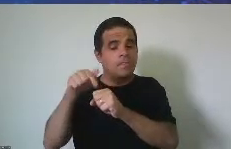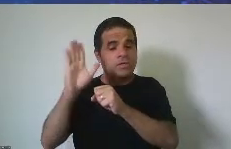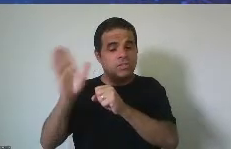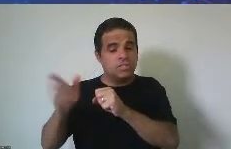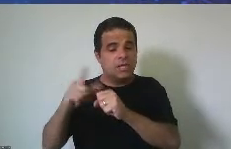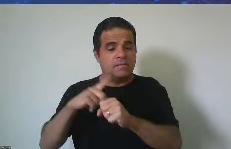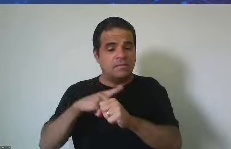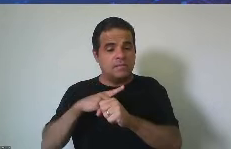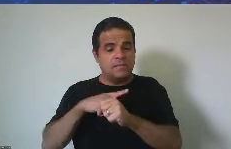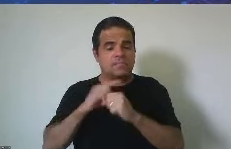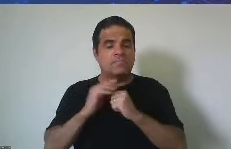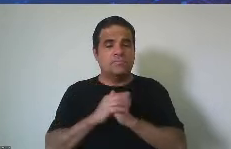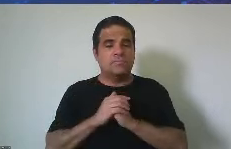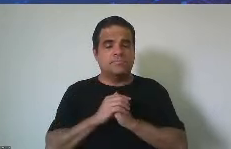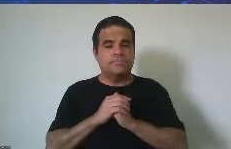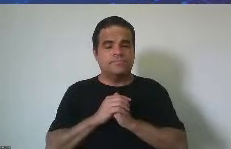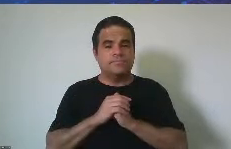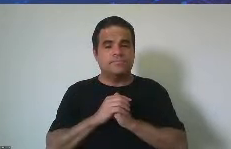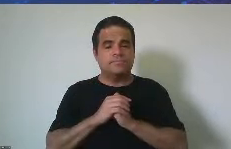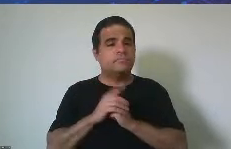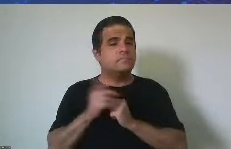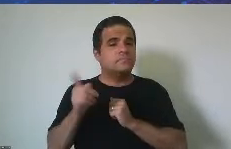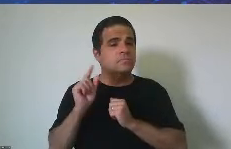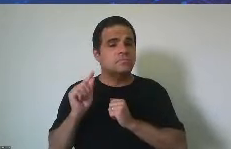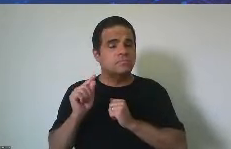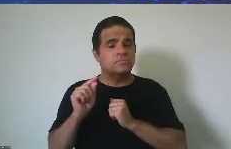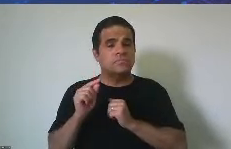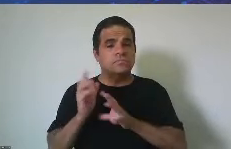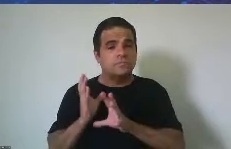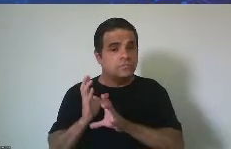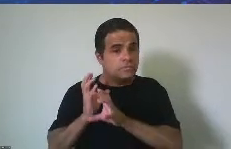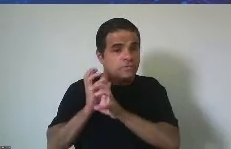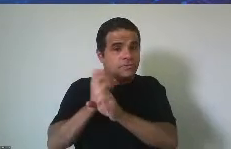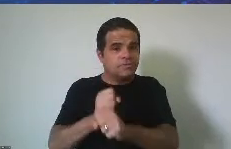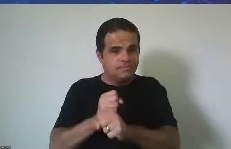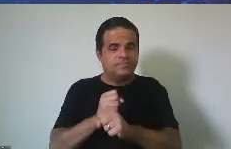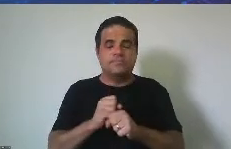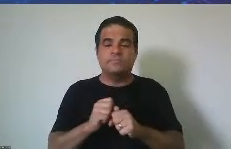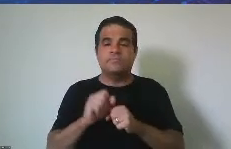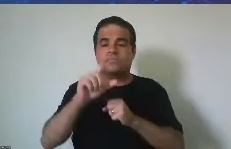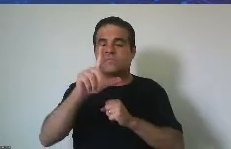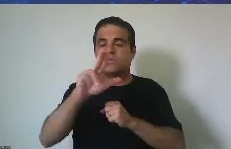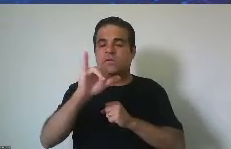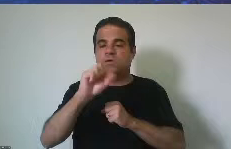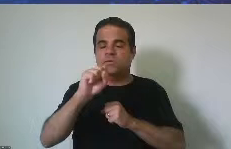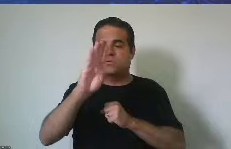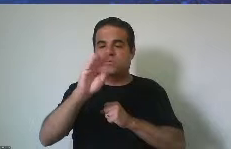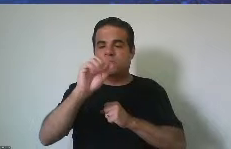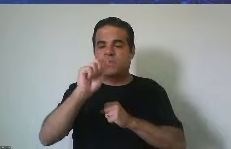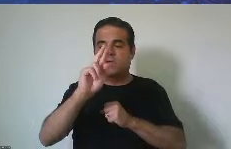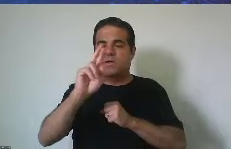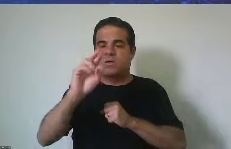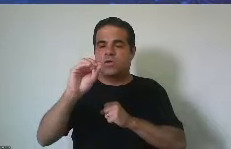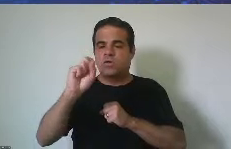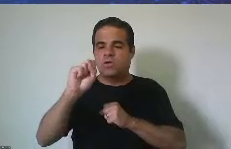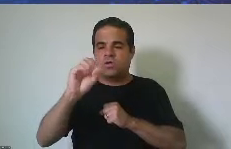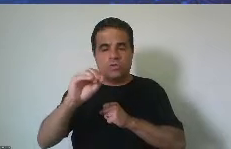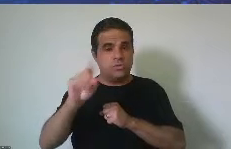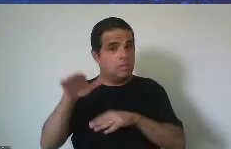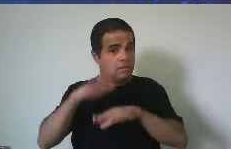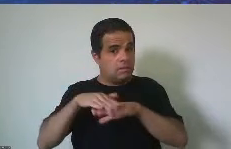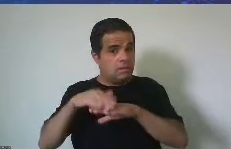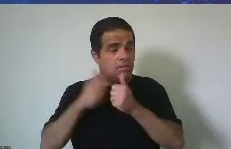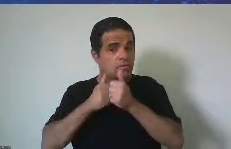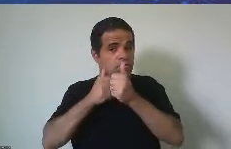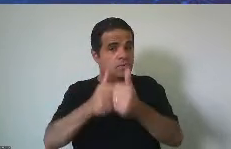que execução e aqui tomando as palavras de Luís Barroso que nos acompanham a pouco grande